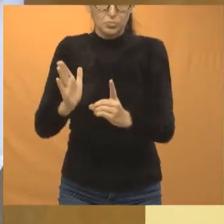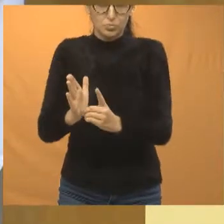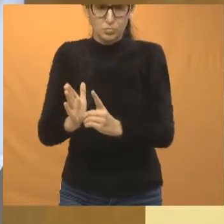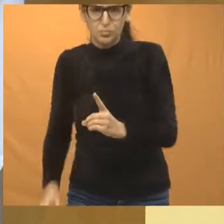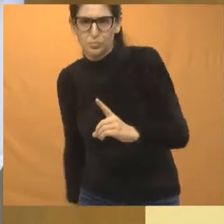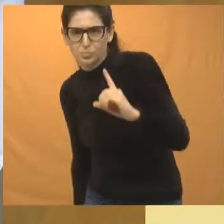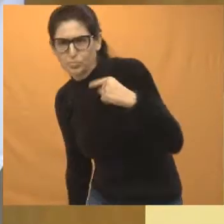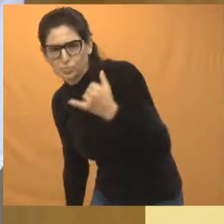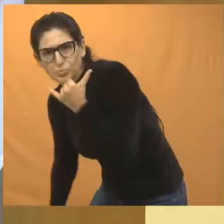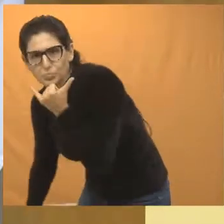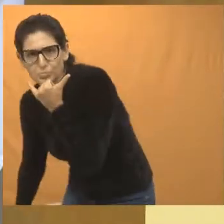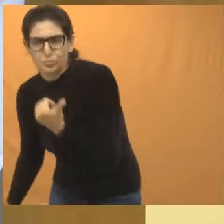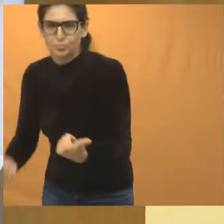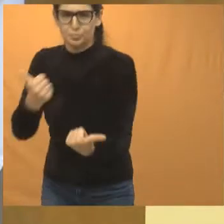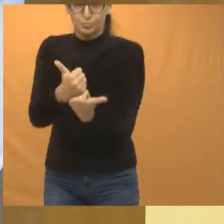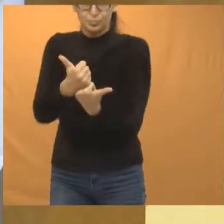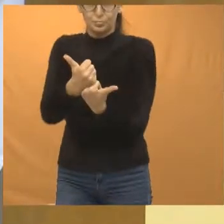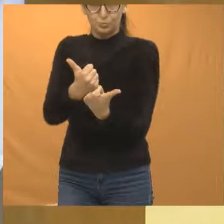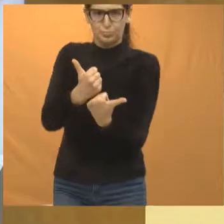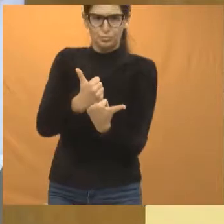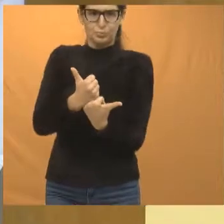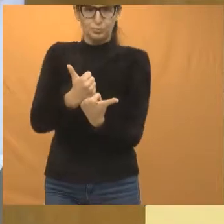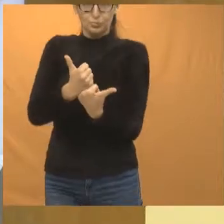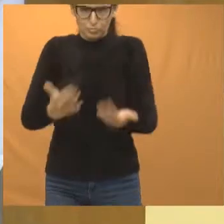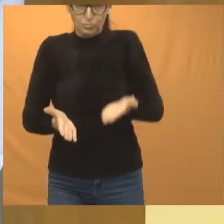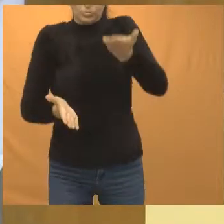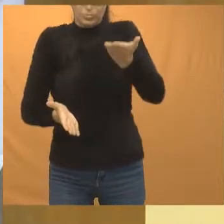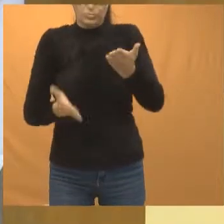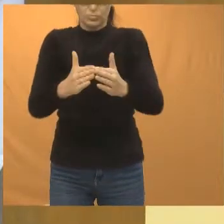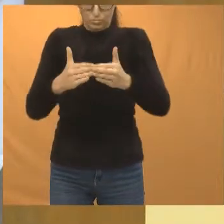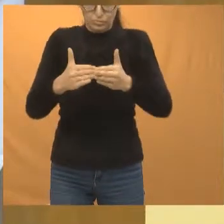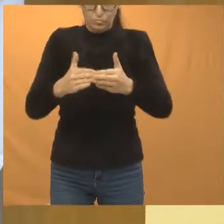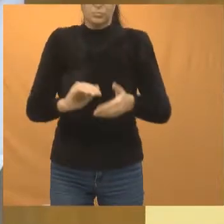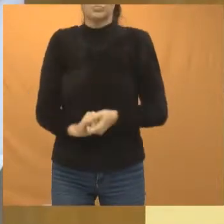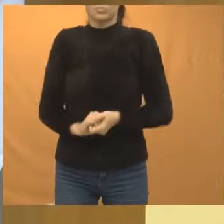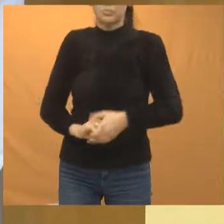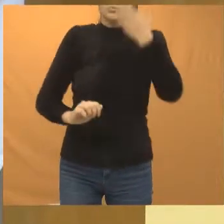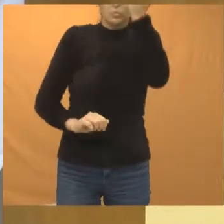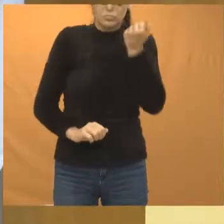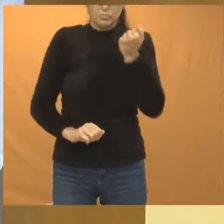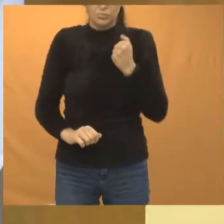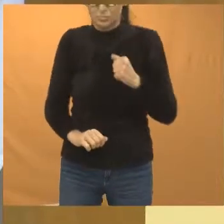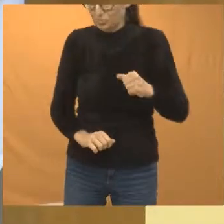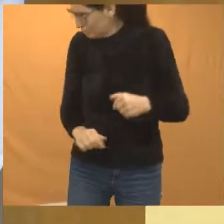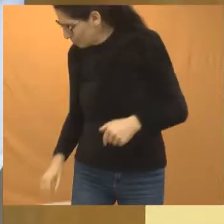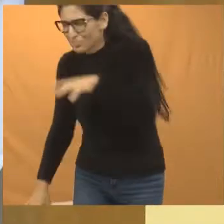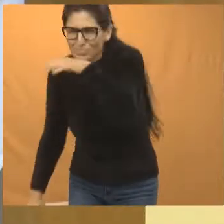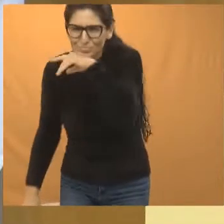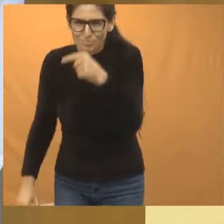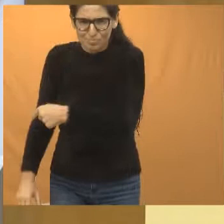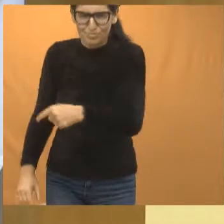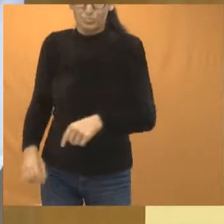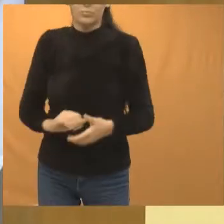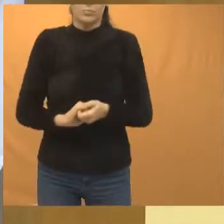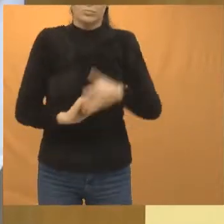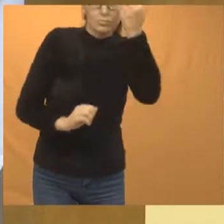o conselho. Acho que inverteram aí a ordem, embora eu tenha certeza que vai ser tudo feito com seriedade